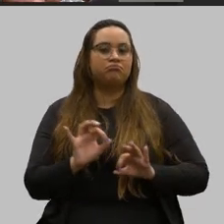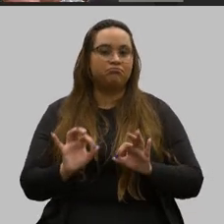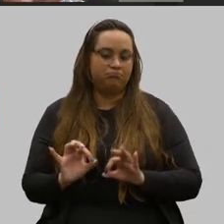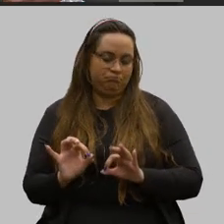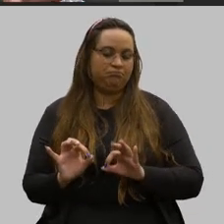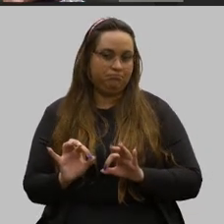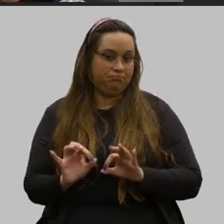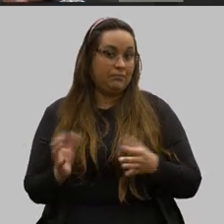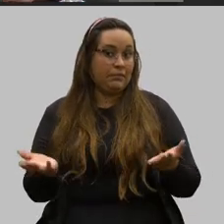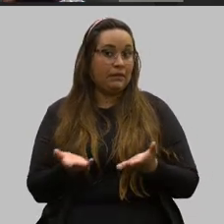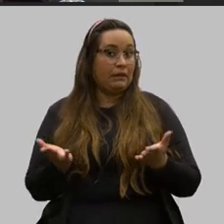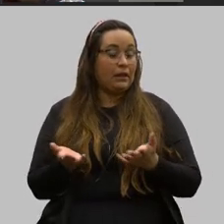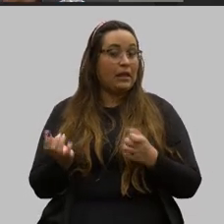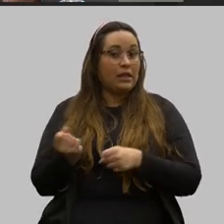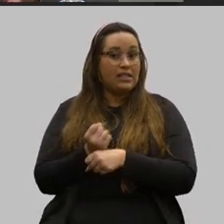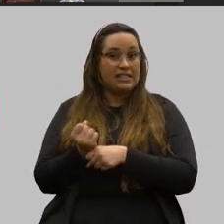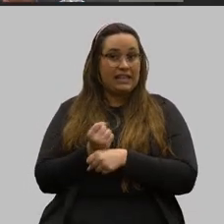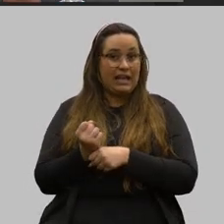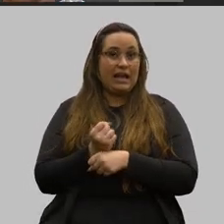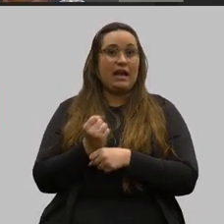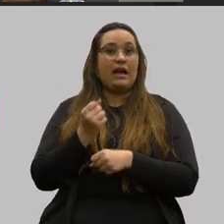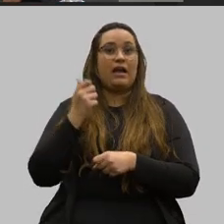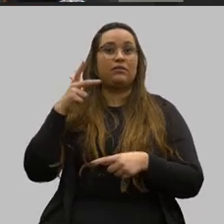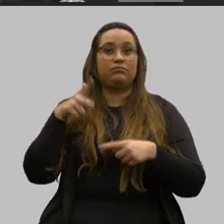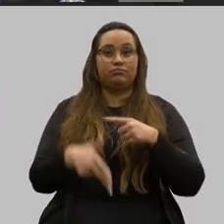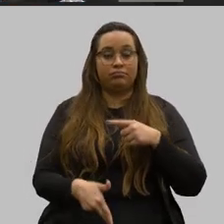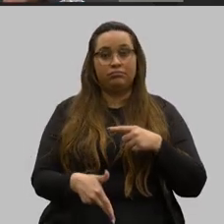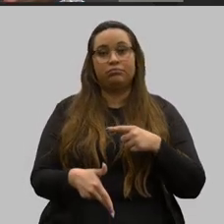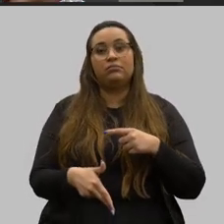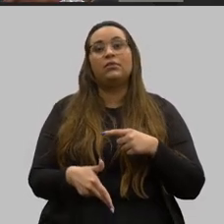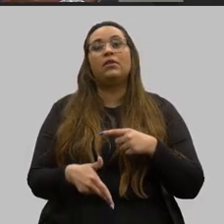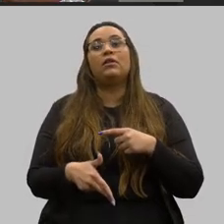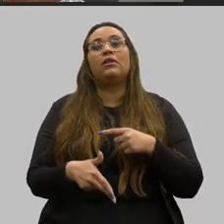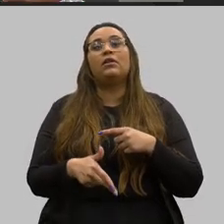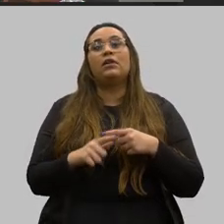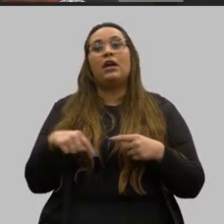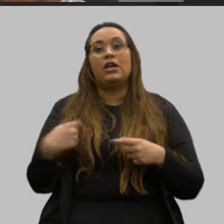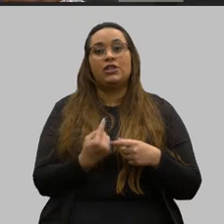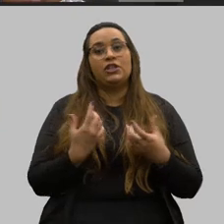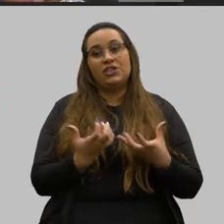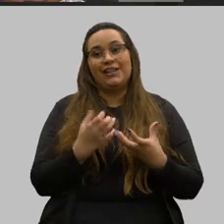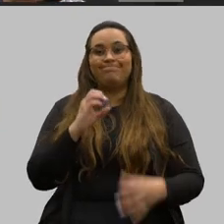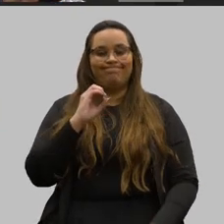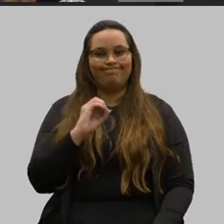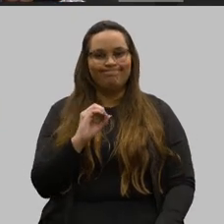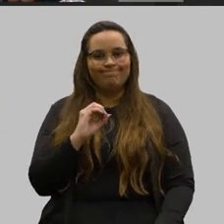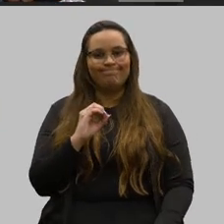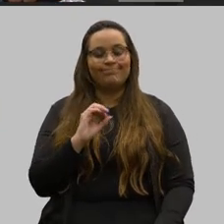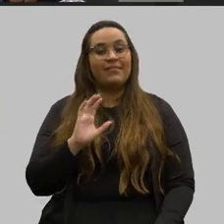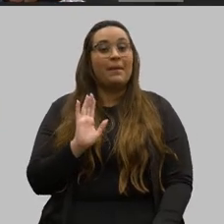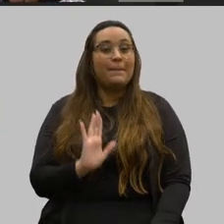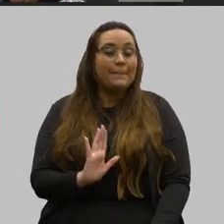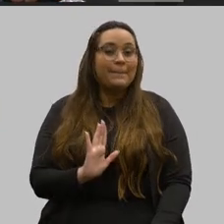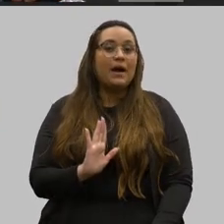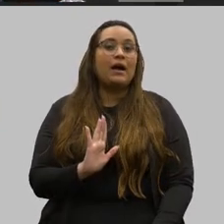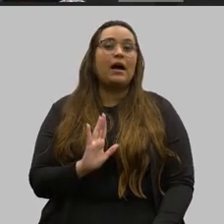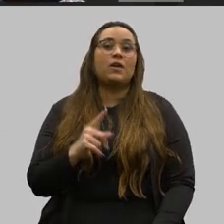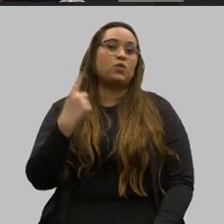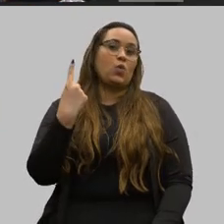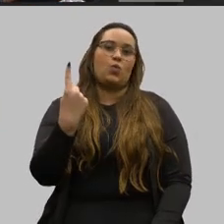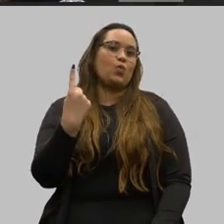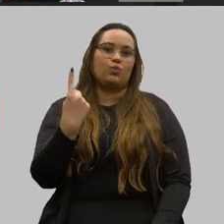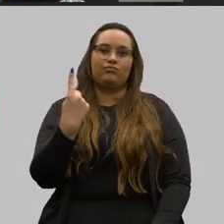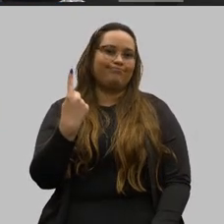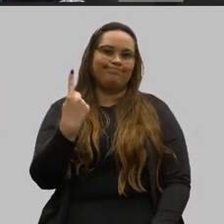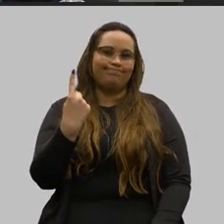ano nesse recorte feito nós temos até agora Gostaríamos que fosse zero mas apenas um registro de um militar que